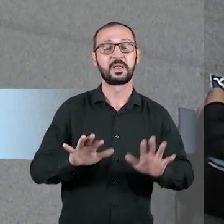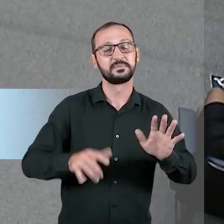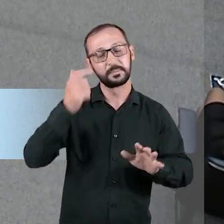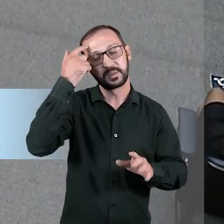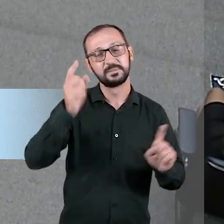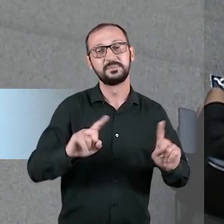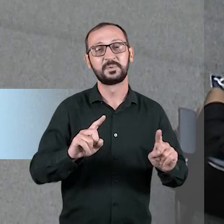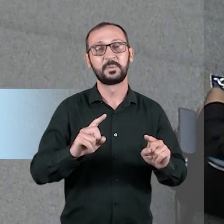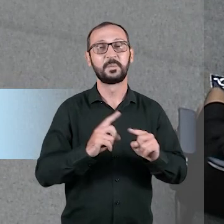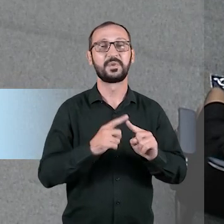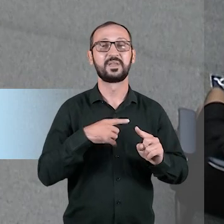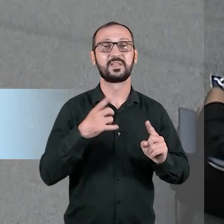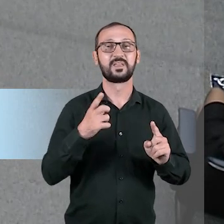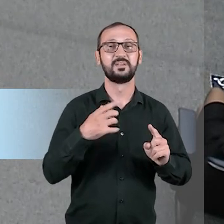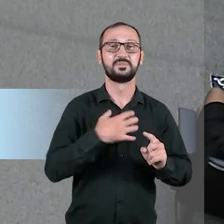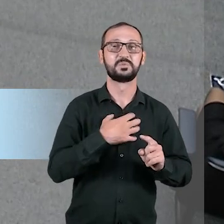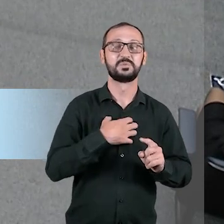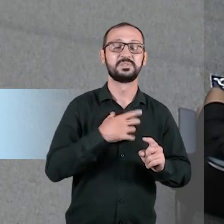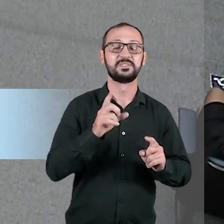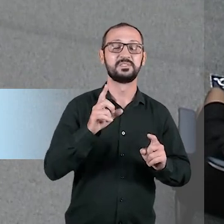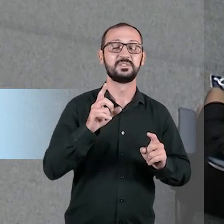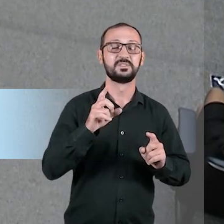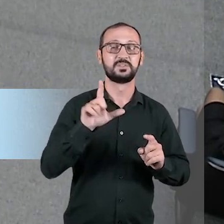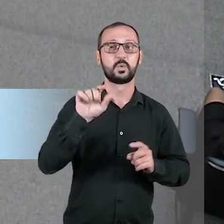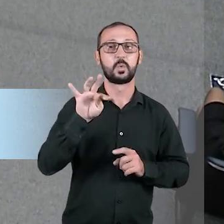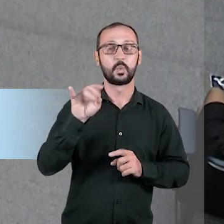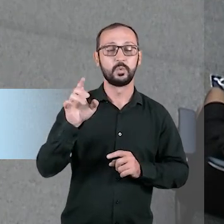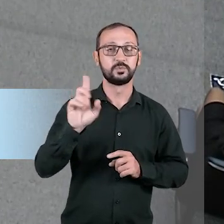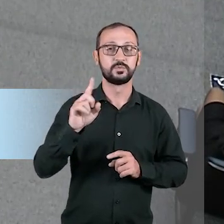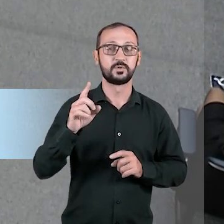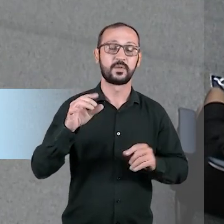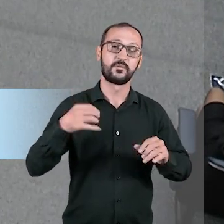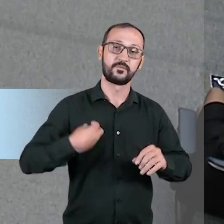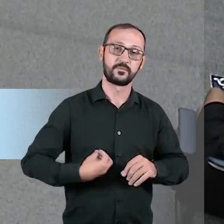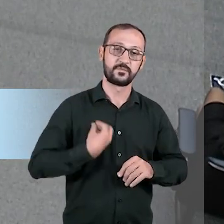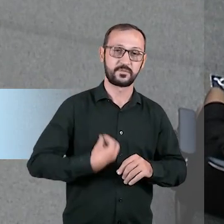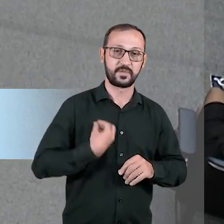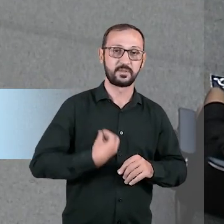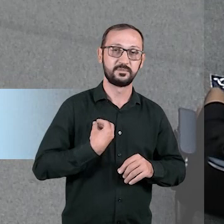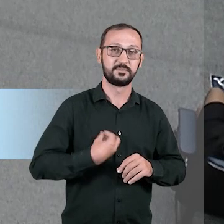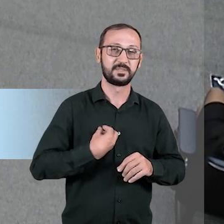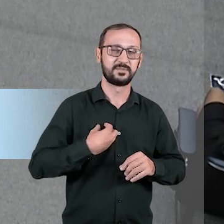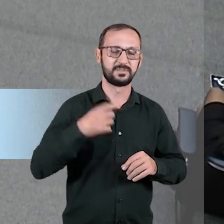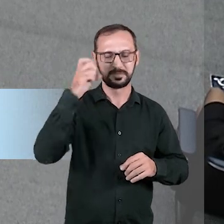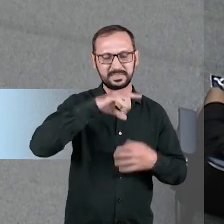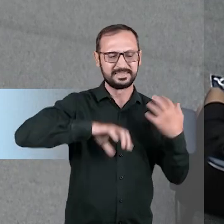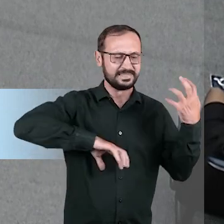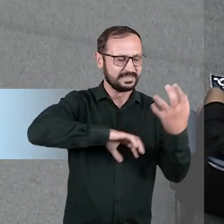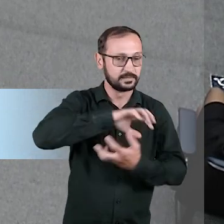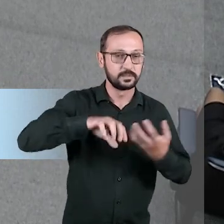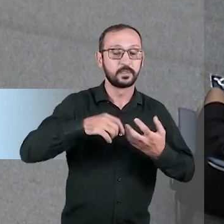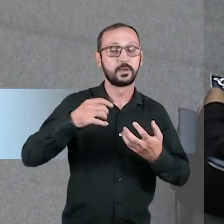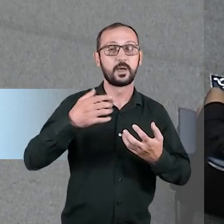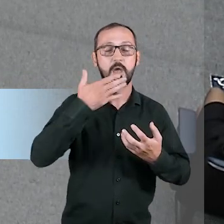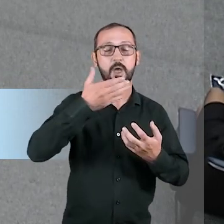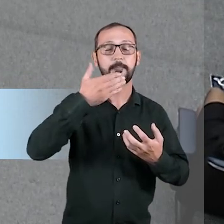vezes eu penso que não, porque eu não falo que eu não vivenciei o luto. Eu estava vivenciando, só que chegou num momento que estava tão complicado que